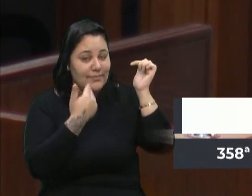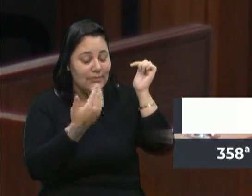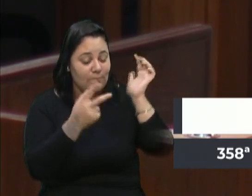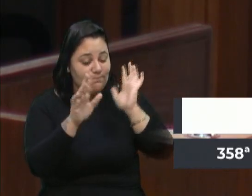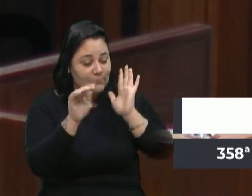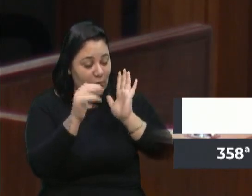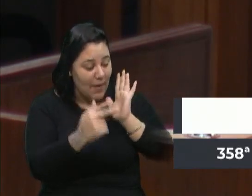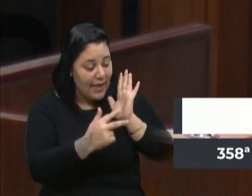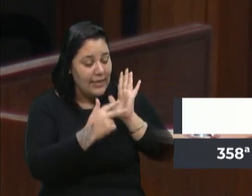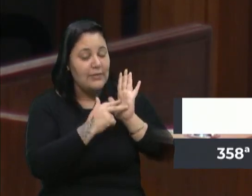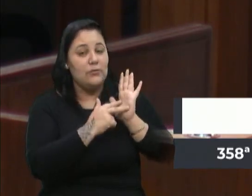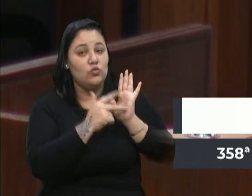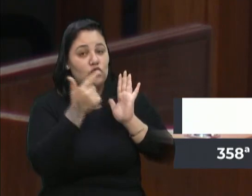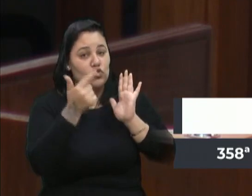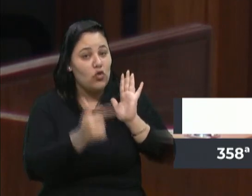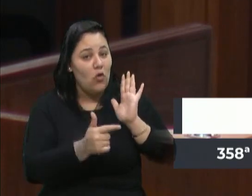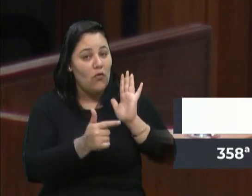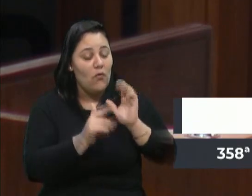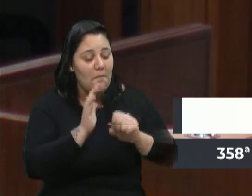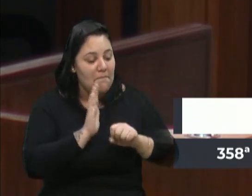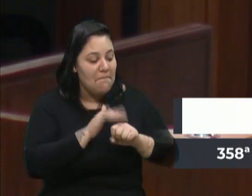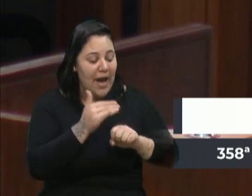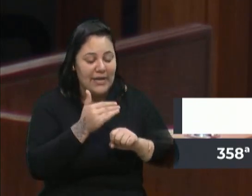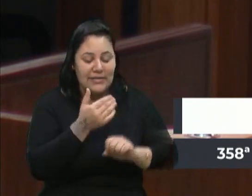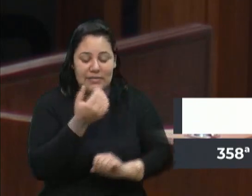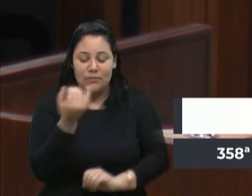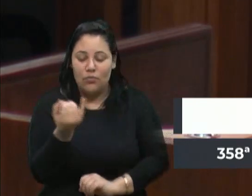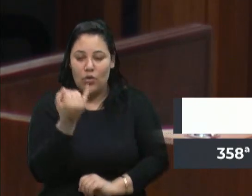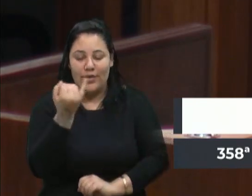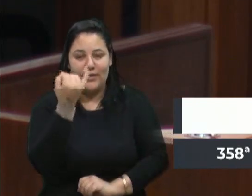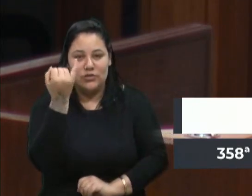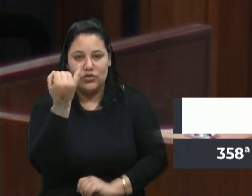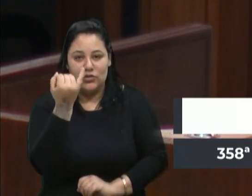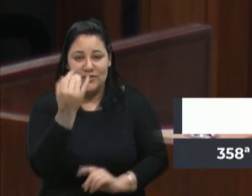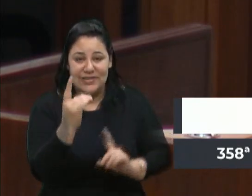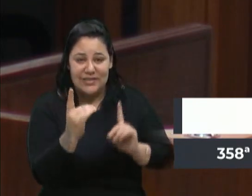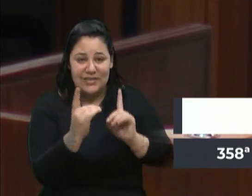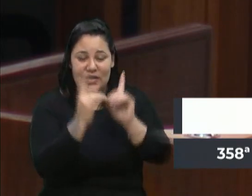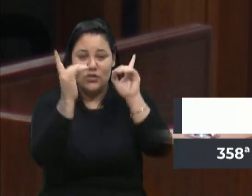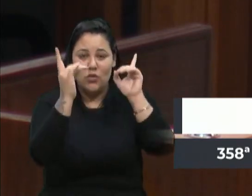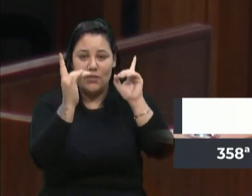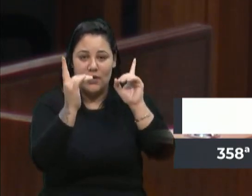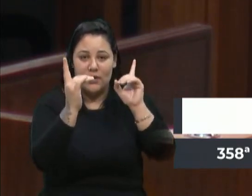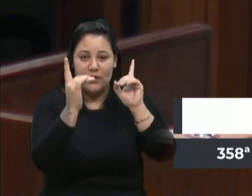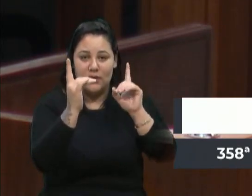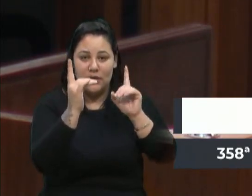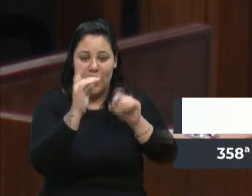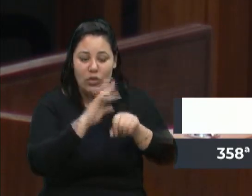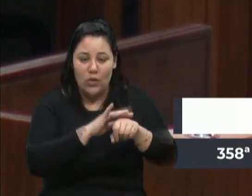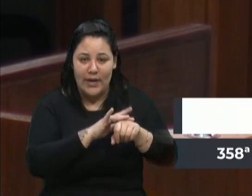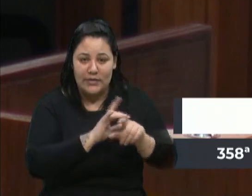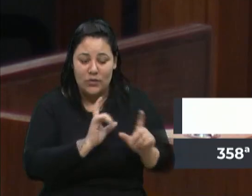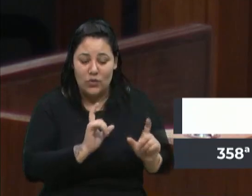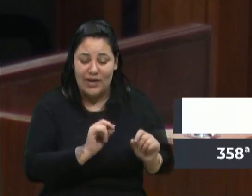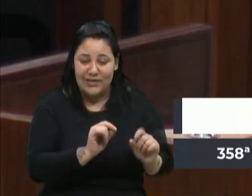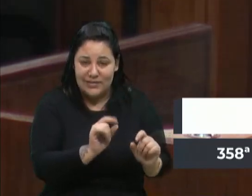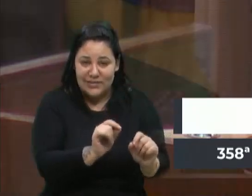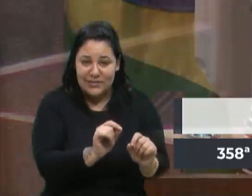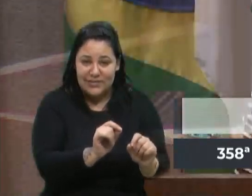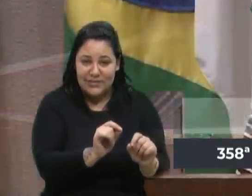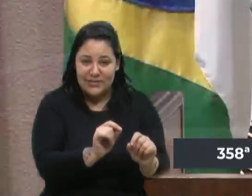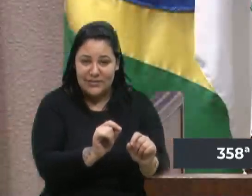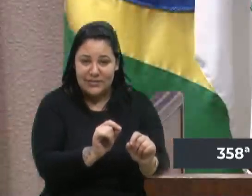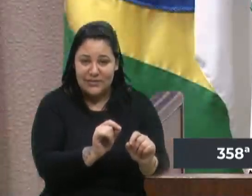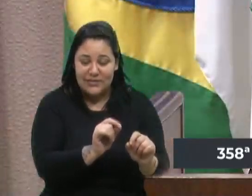que mais, ou tão importante quanto, diagnosticar o câncer de